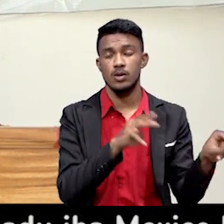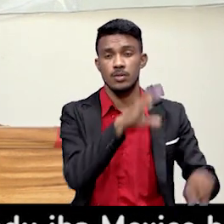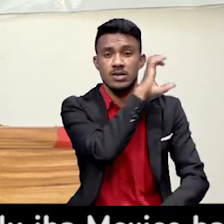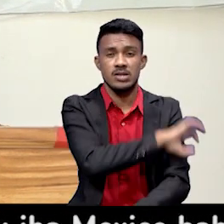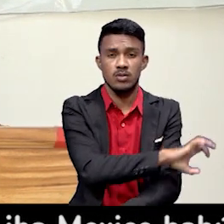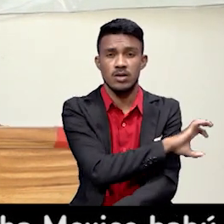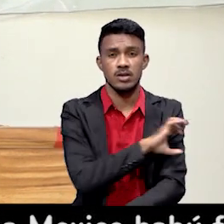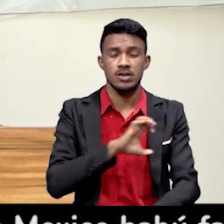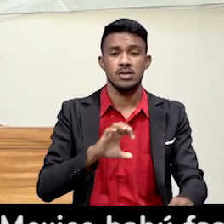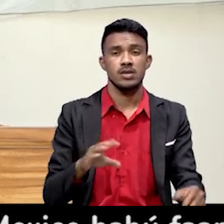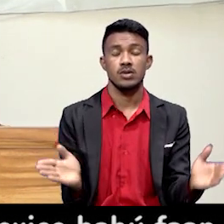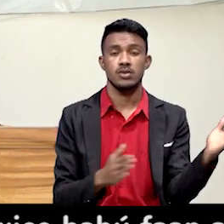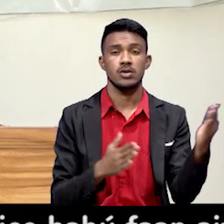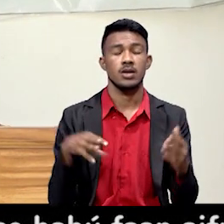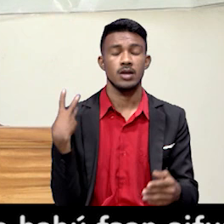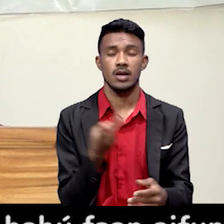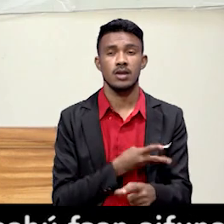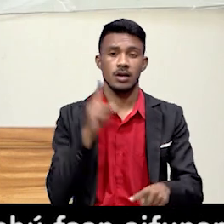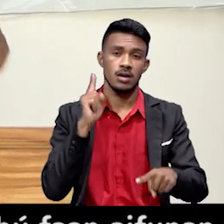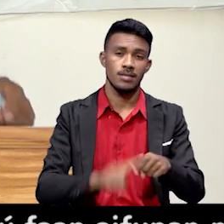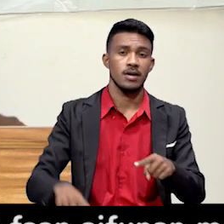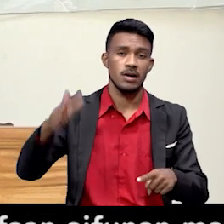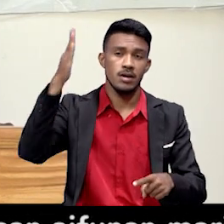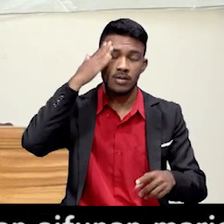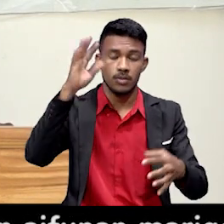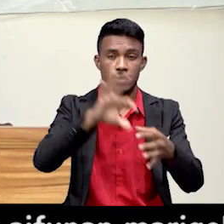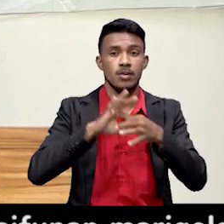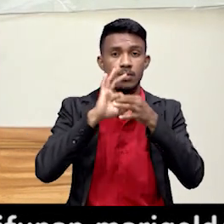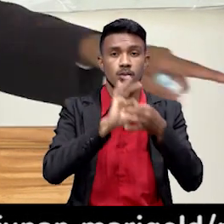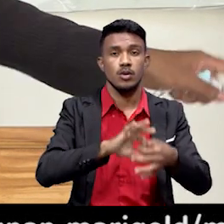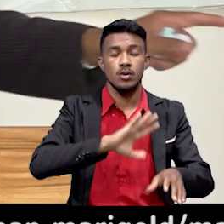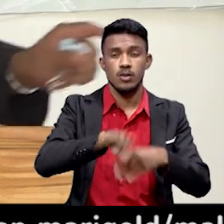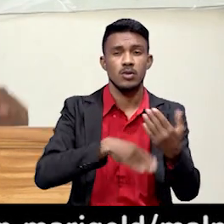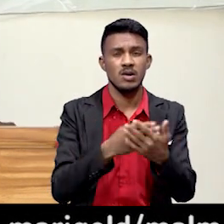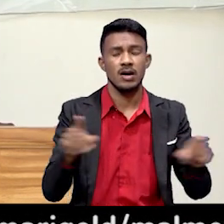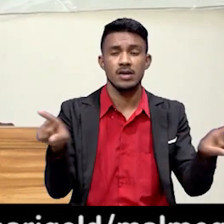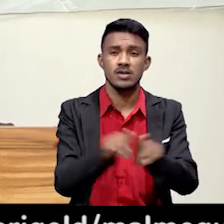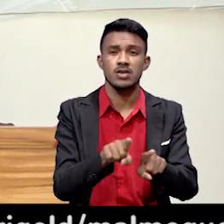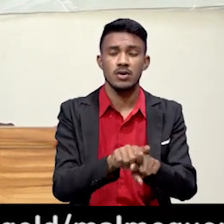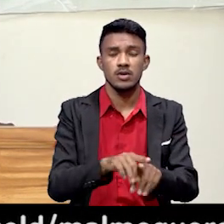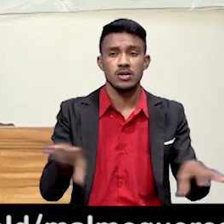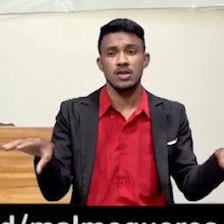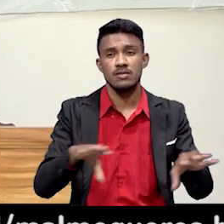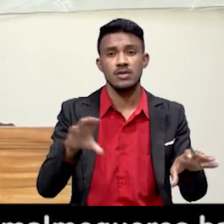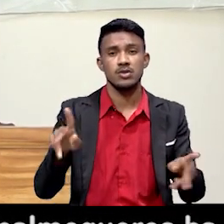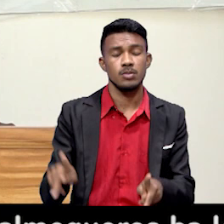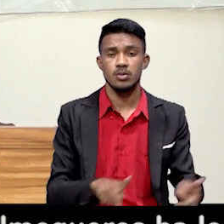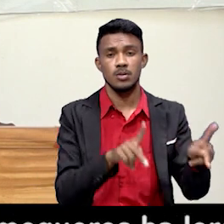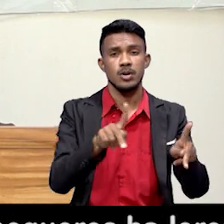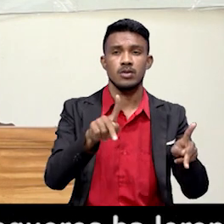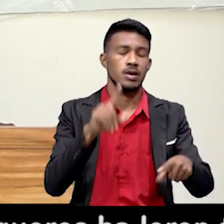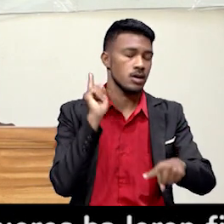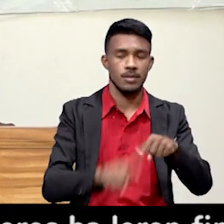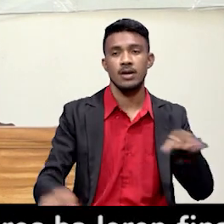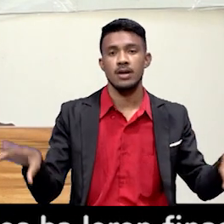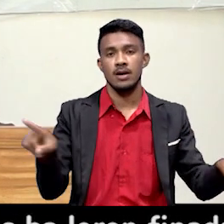social portanto ita la vale considera membros de órgão soberania ne hanesa ho funcionário público la vale hanesa funcionário público ne lo